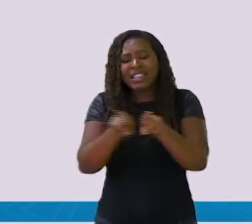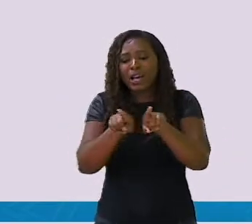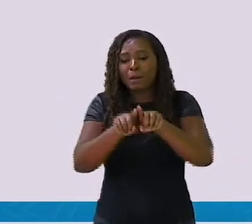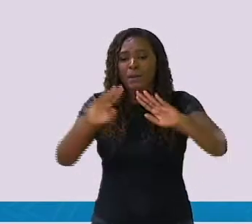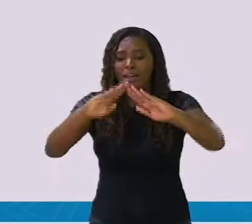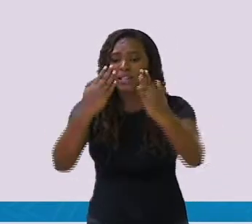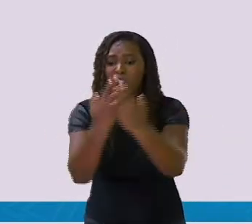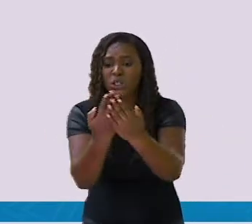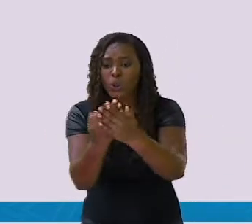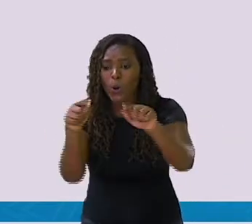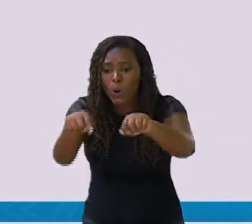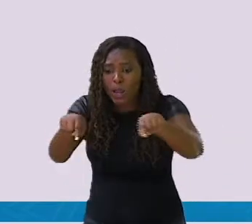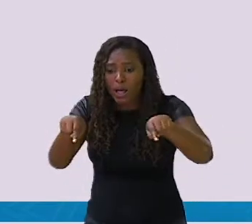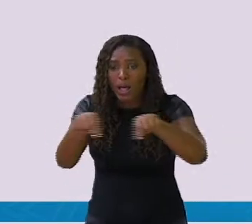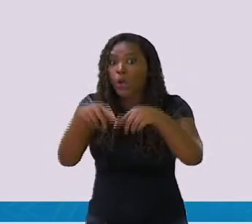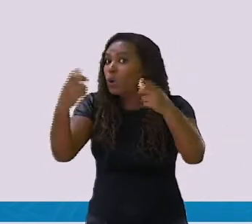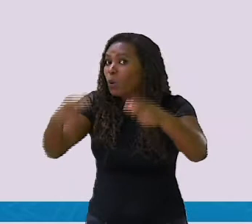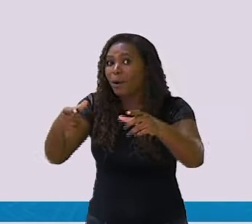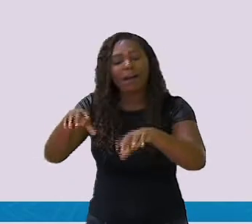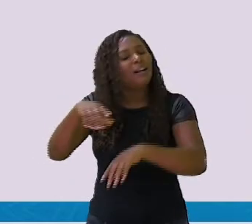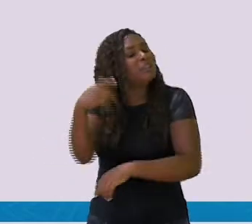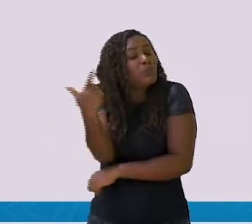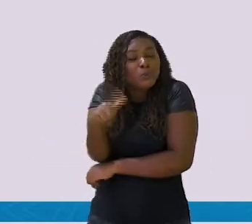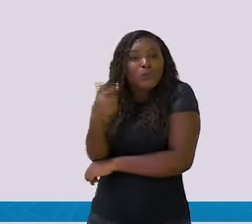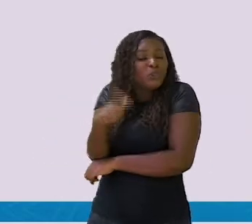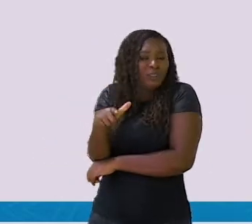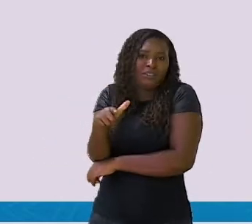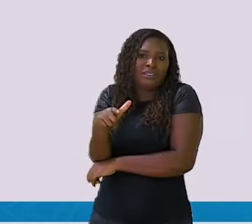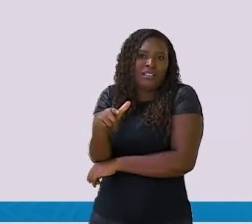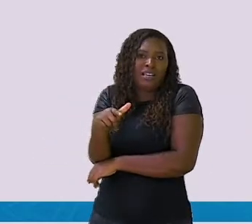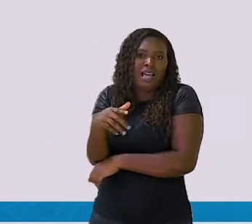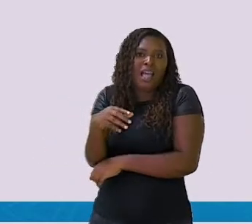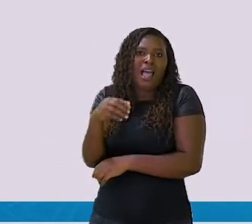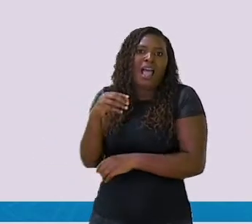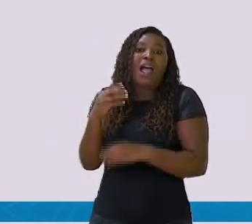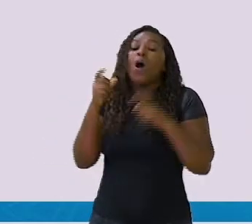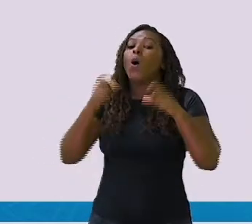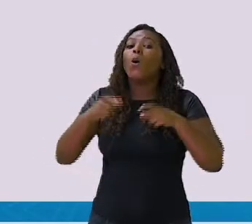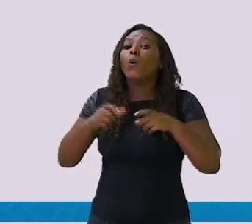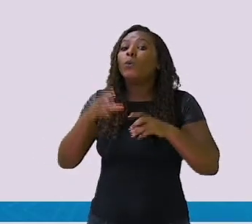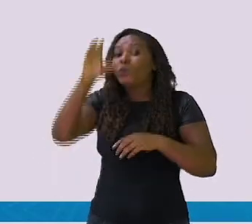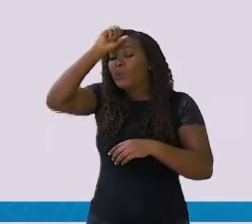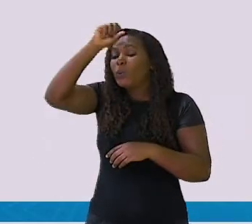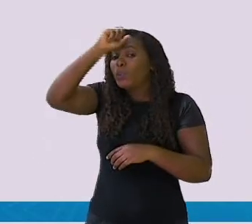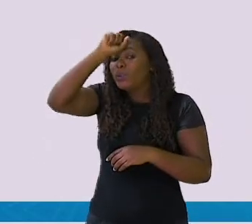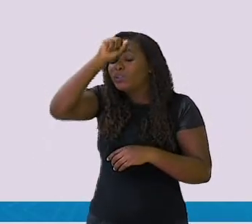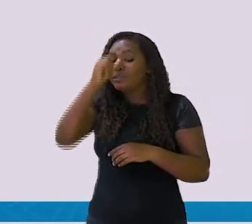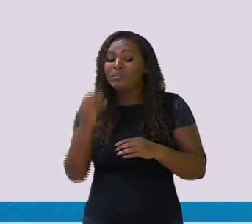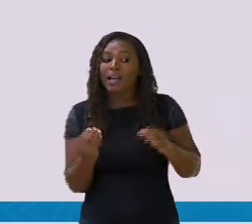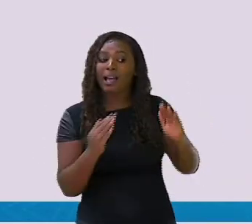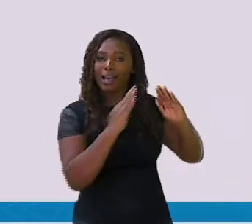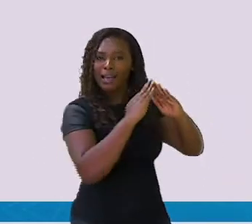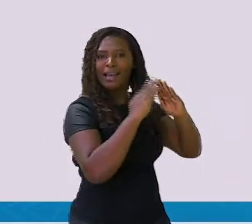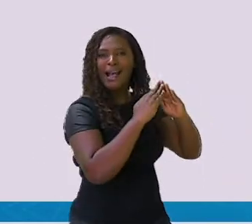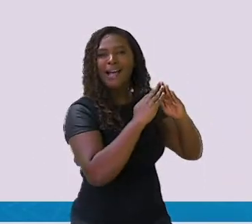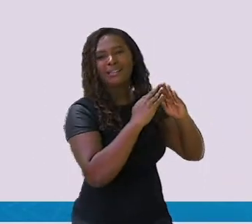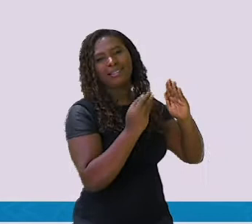físico escola. As pessoas aprendiam dentro de casa, com os amigos, com a família.